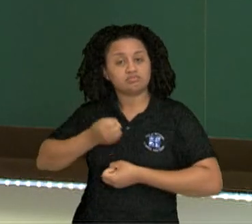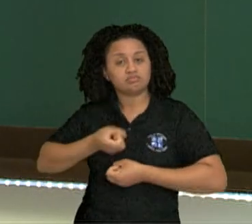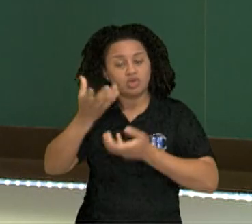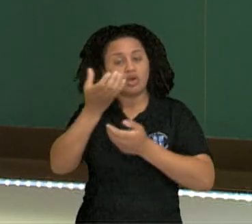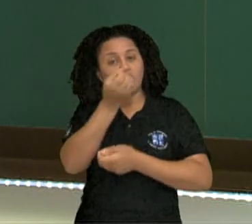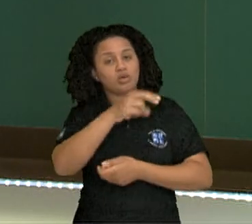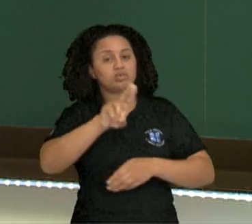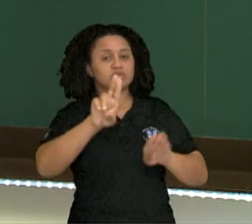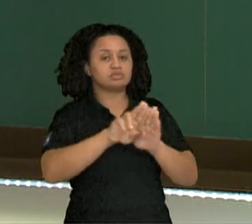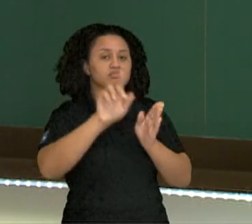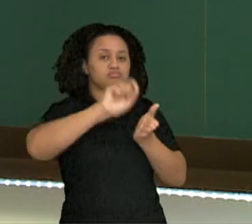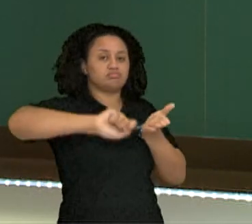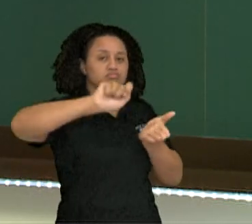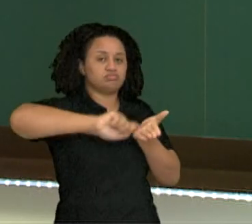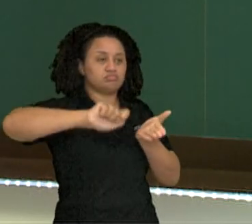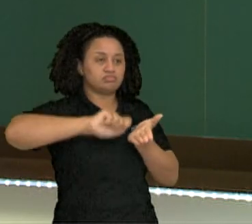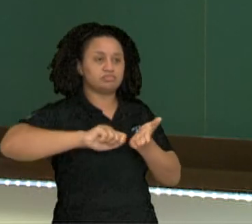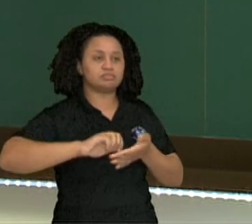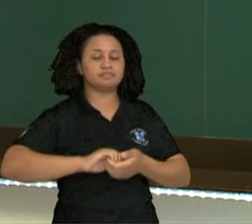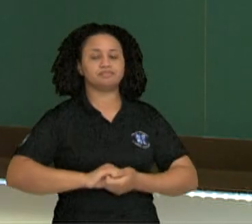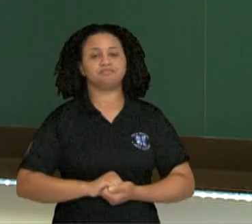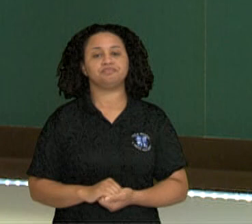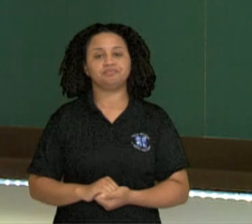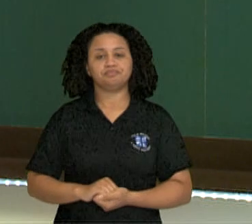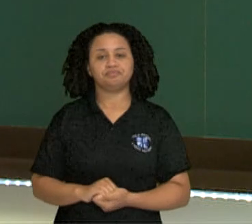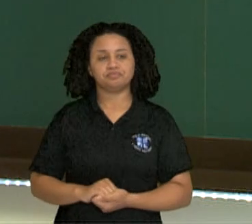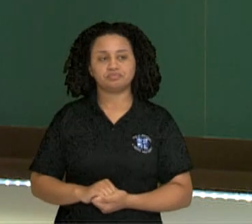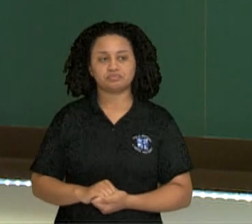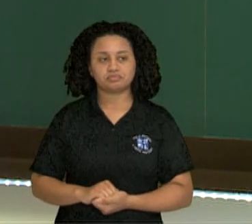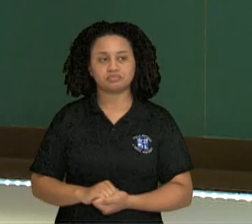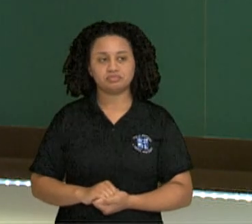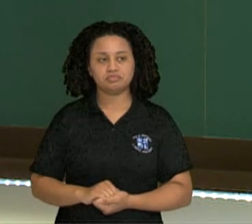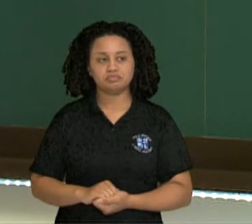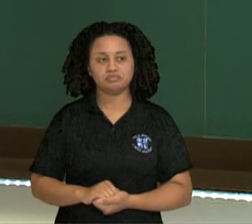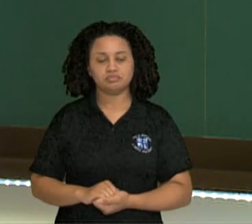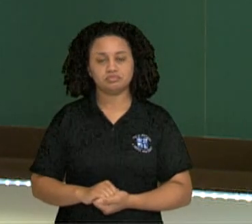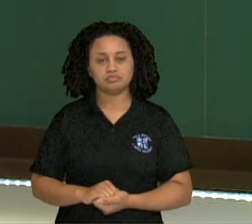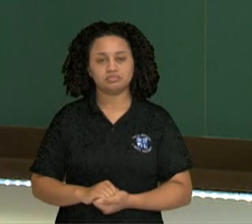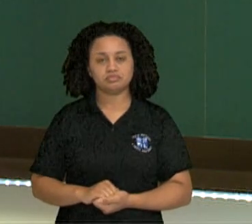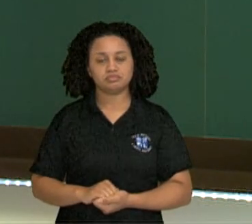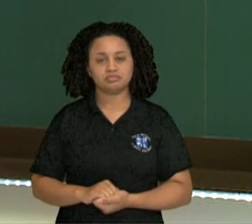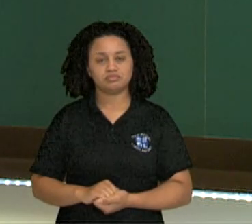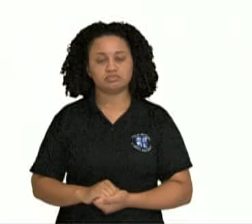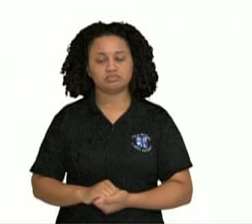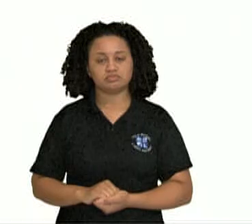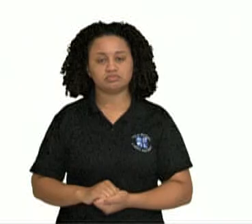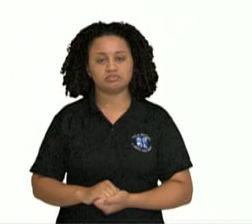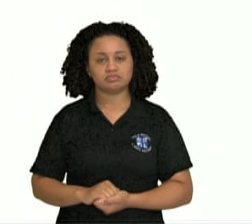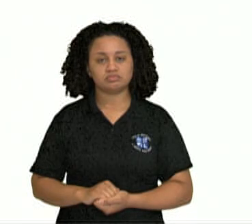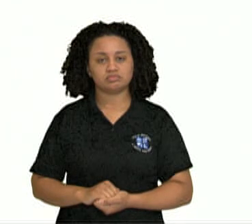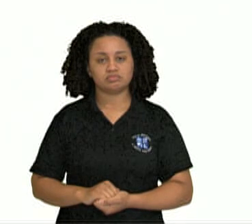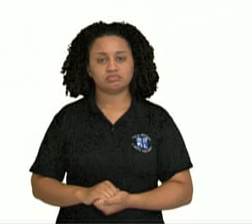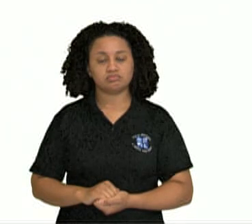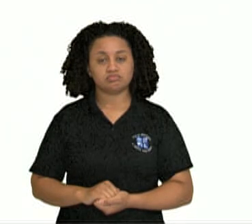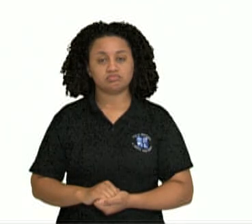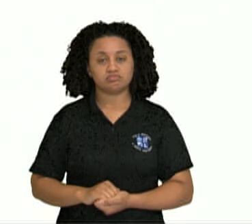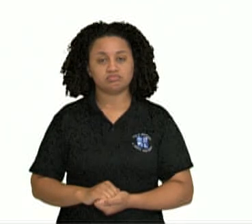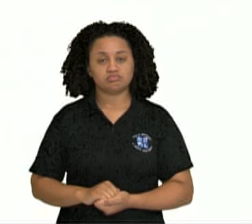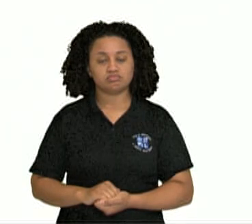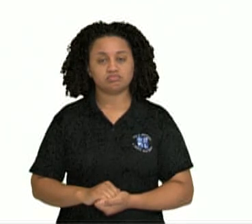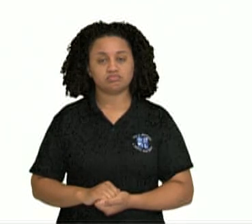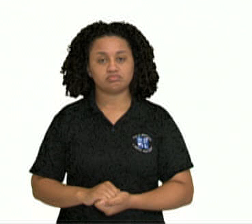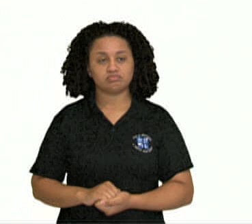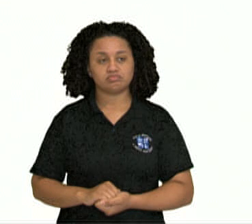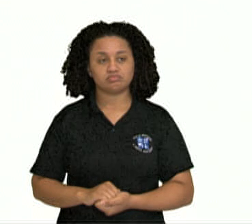escrita. A saber, o imperativo é o modo verbal que se utiliza dependiendo do contexto